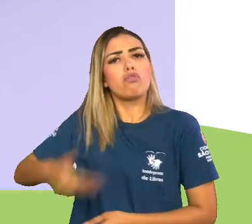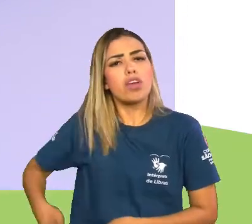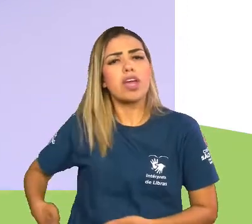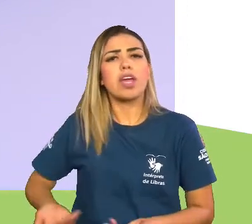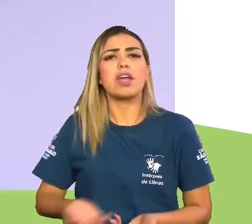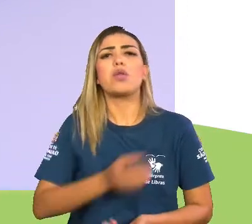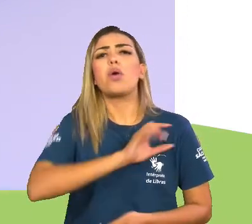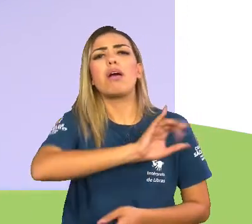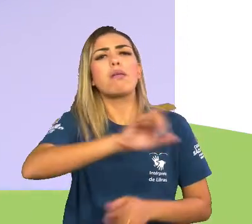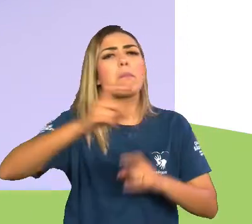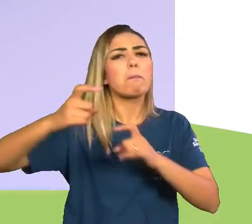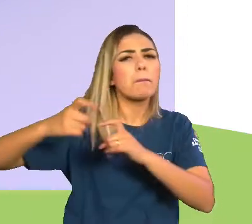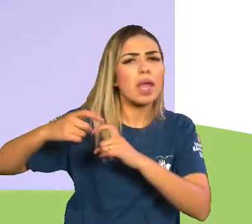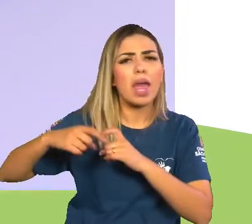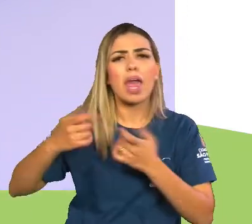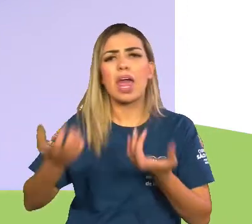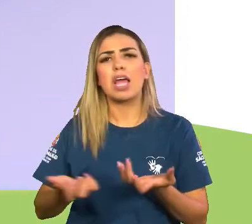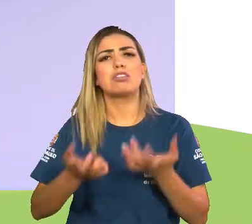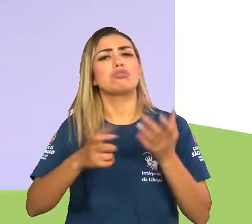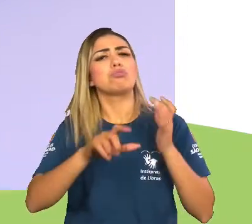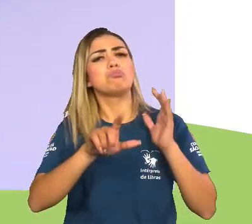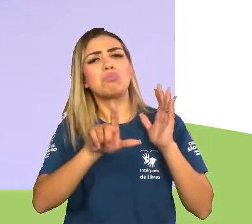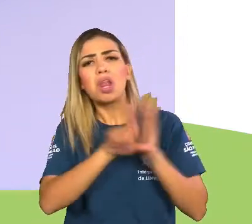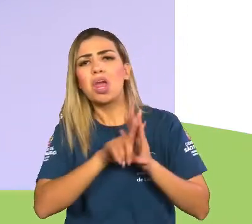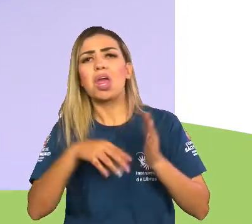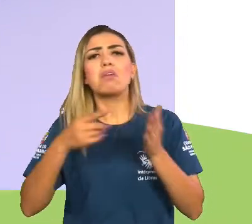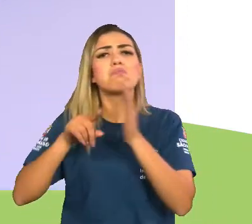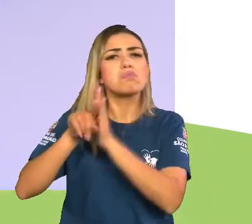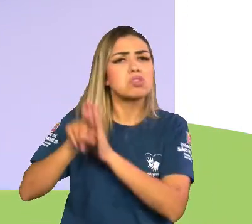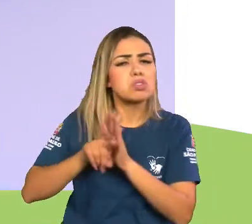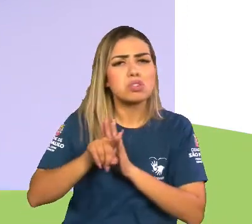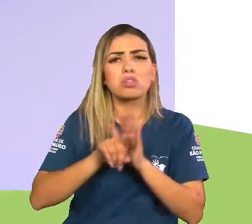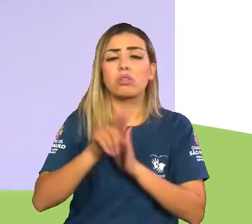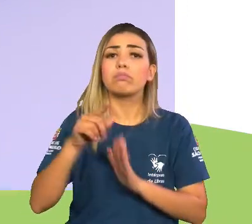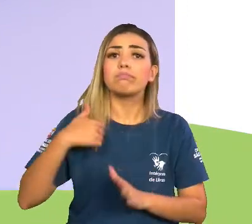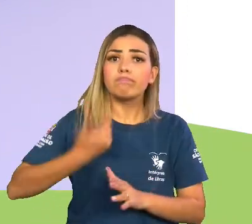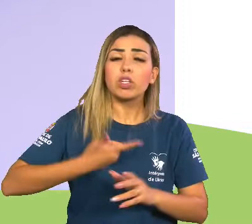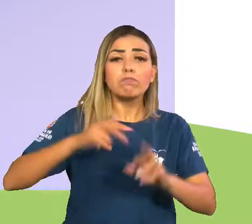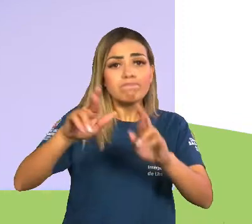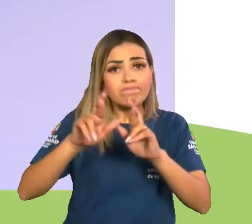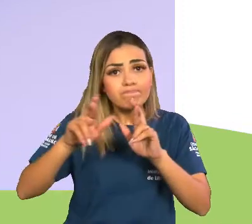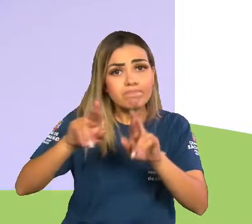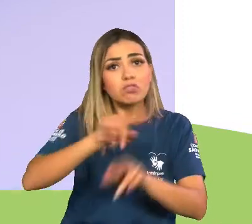parlamentar, médico, pesquisador. Contamos com você.